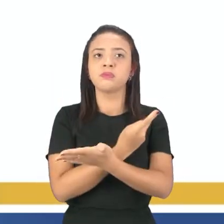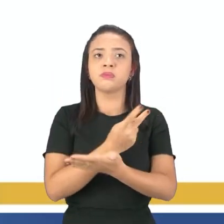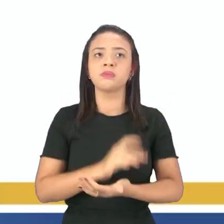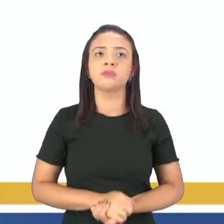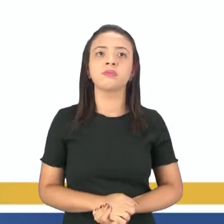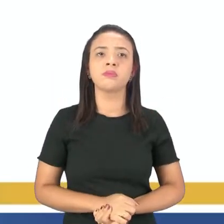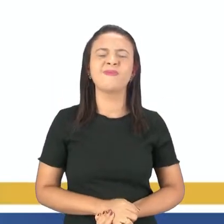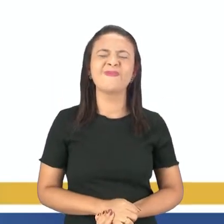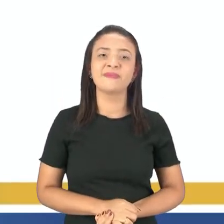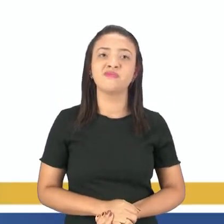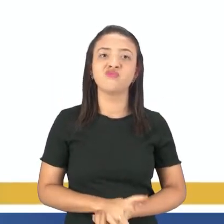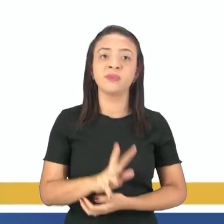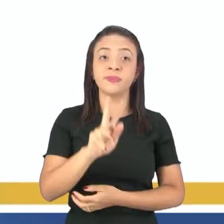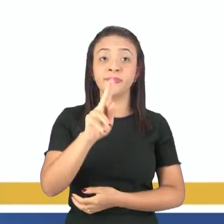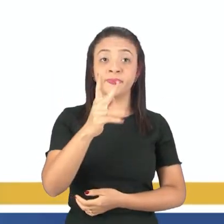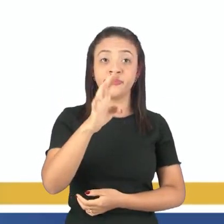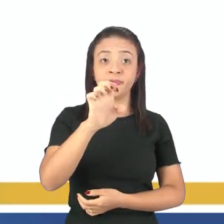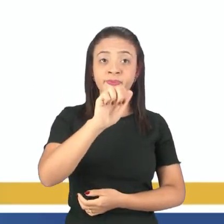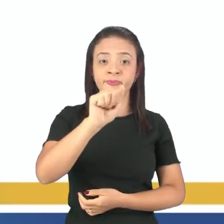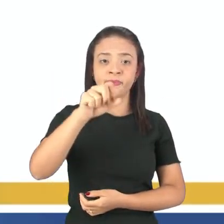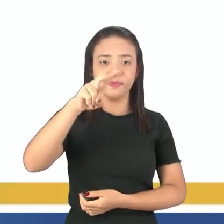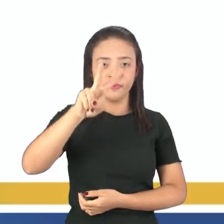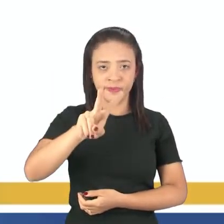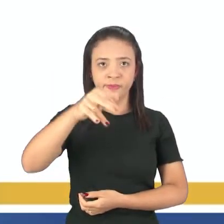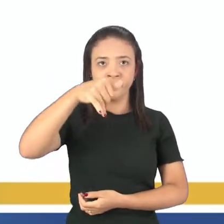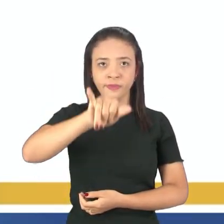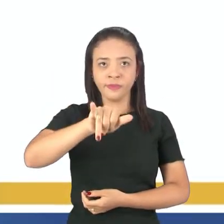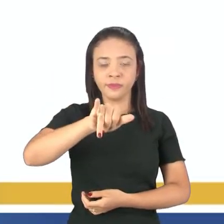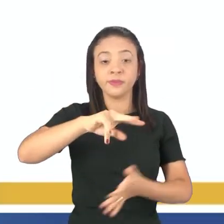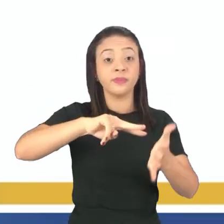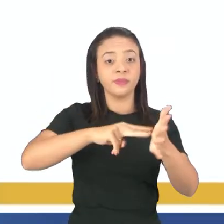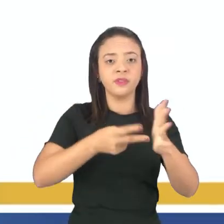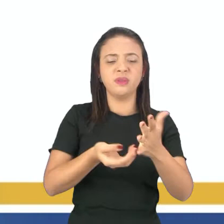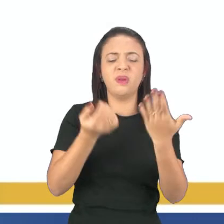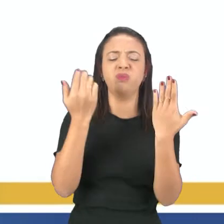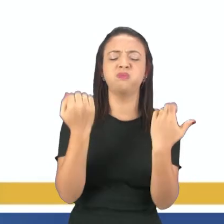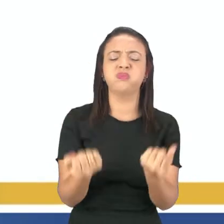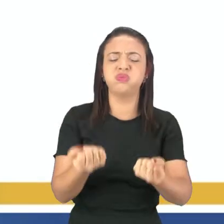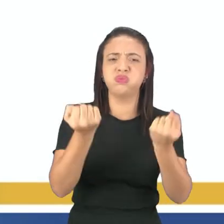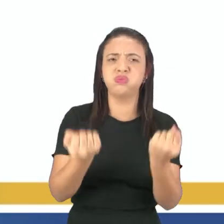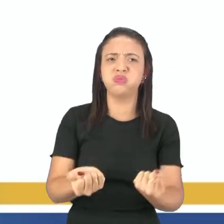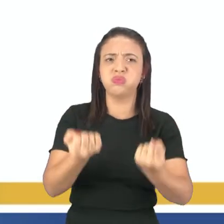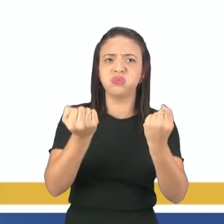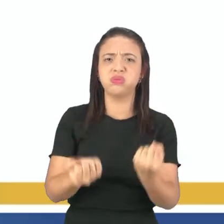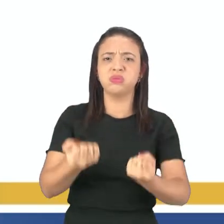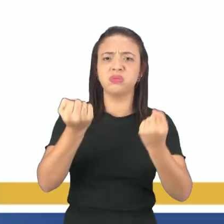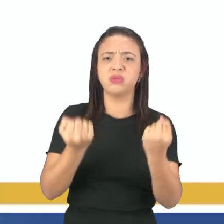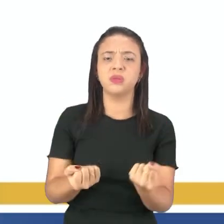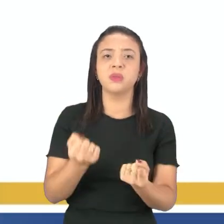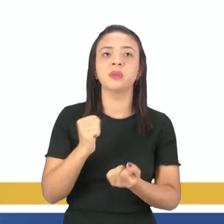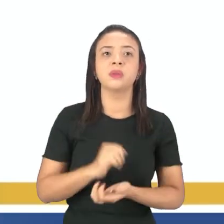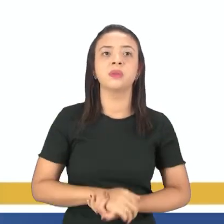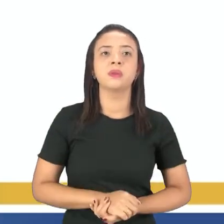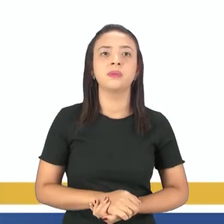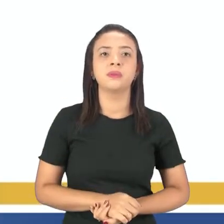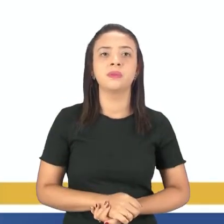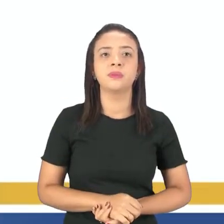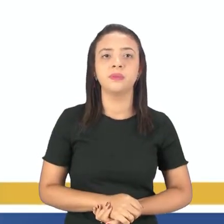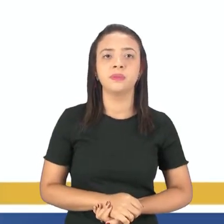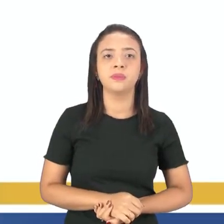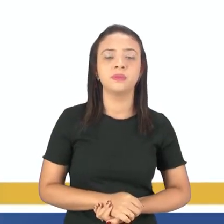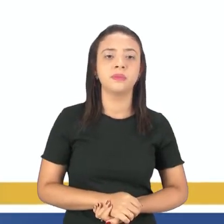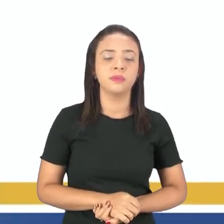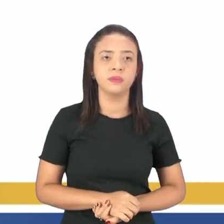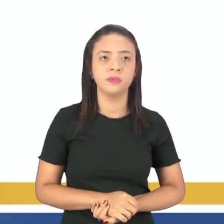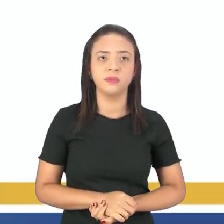heavy, que significa pesado, vai ficar heaviest. Exemplo, this is the heaviest